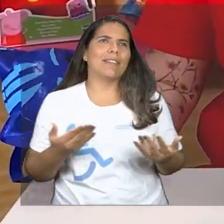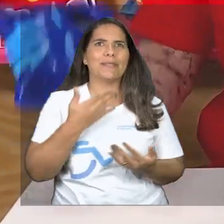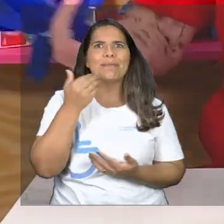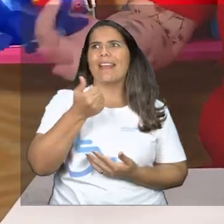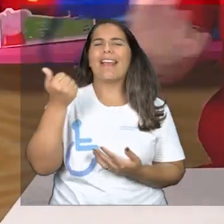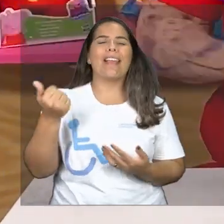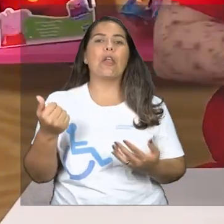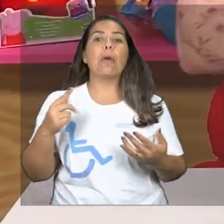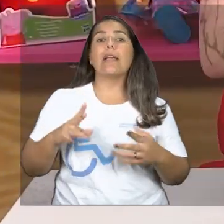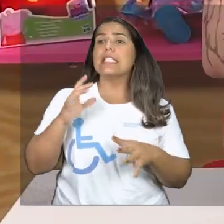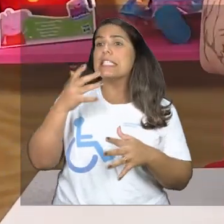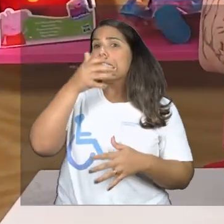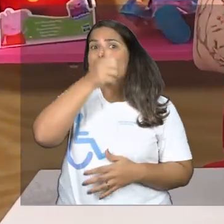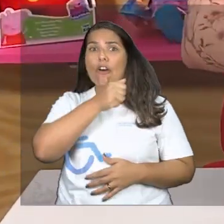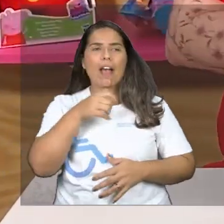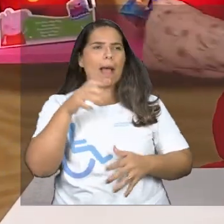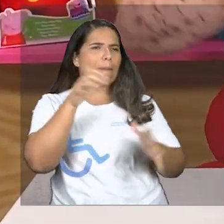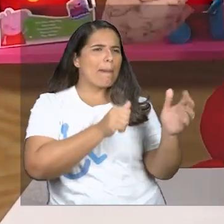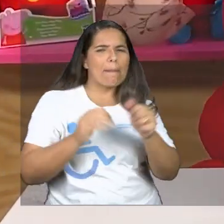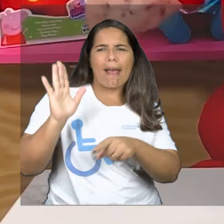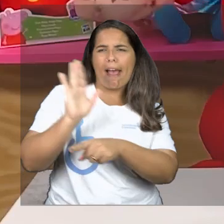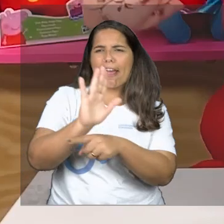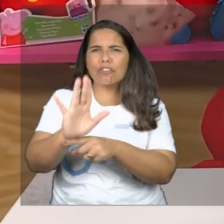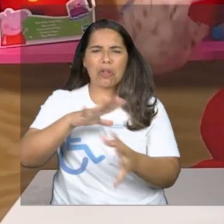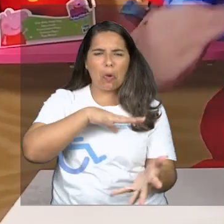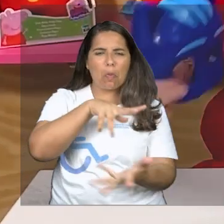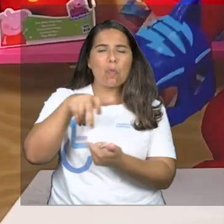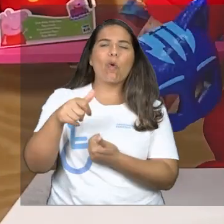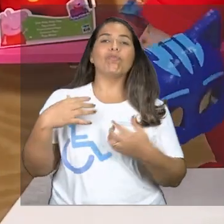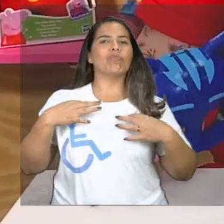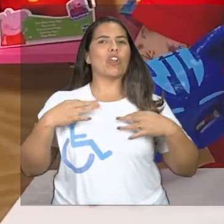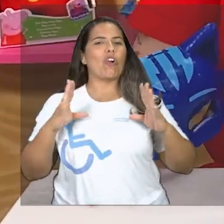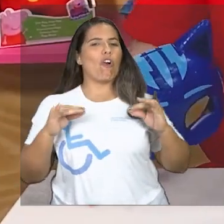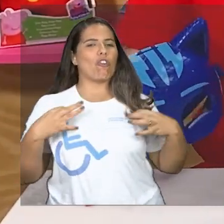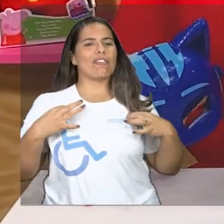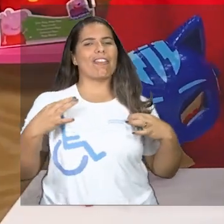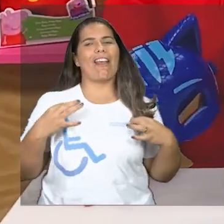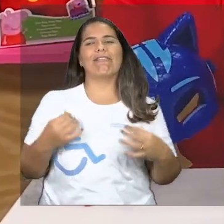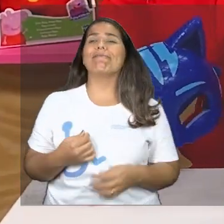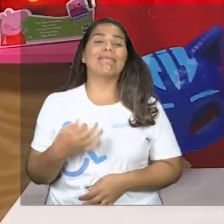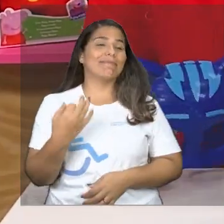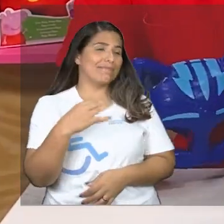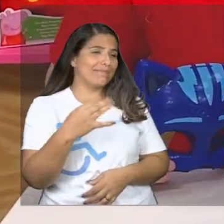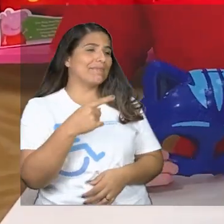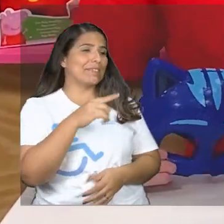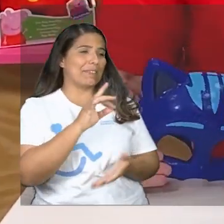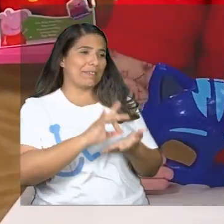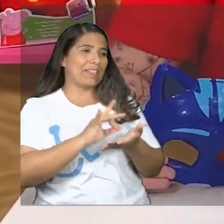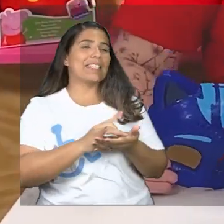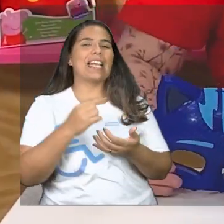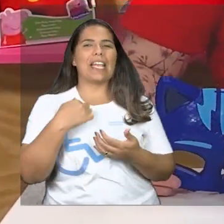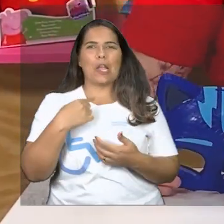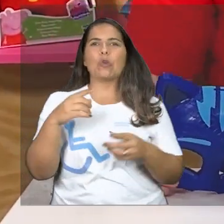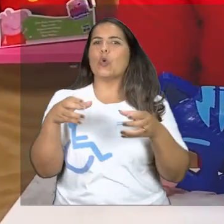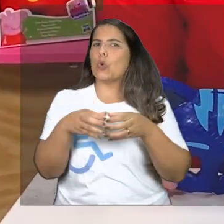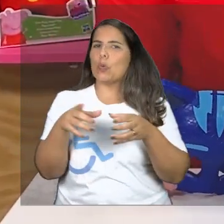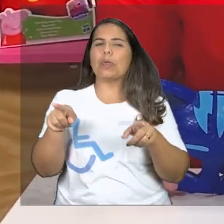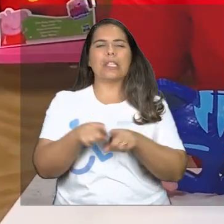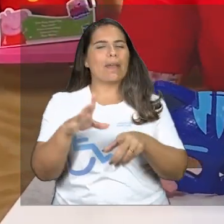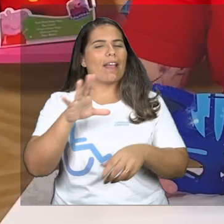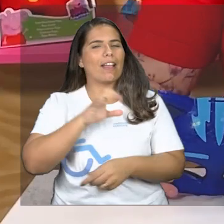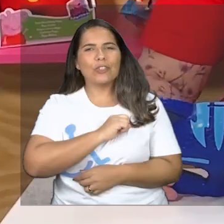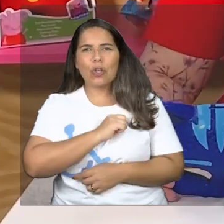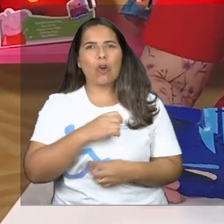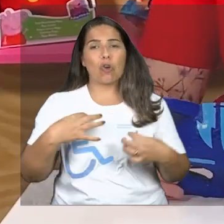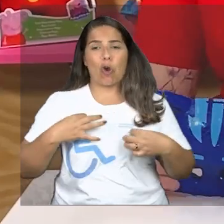Que isso? Primeiro você tá salvando o mundo, mas lá, ó, super confortável. Muito bem colocado. Eu sou desse time do